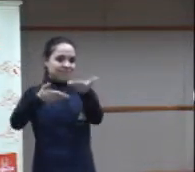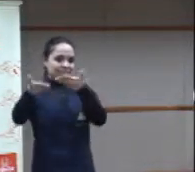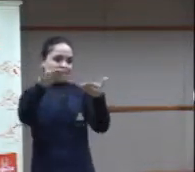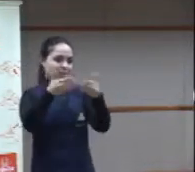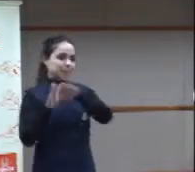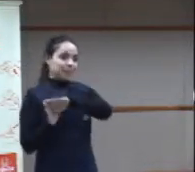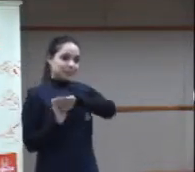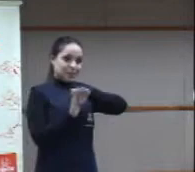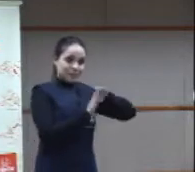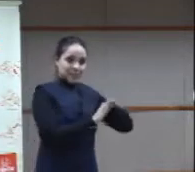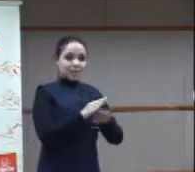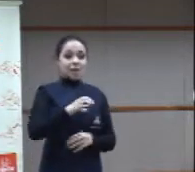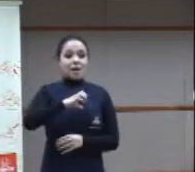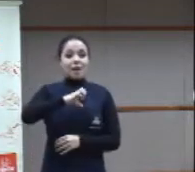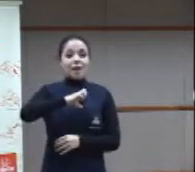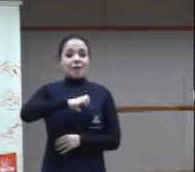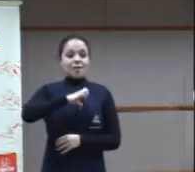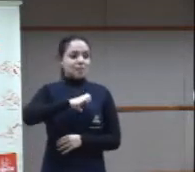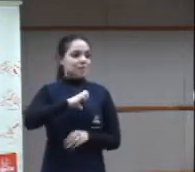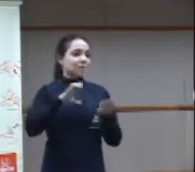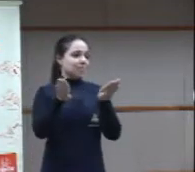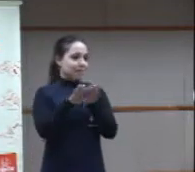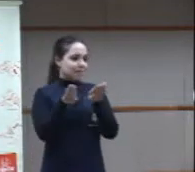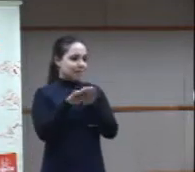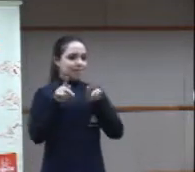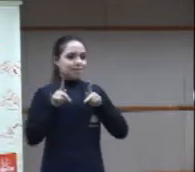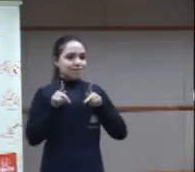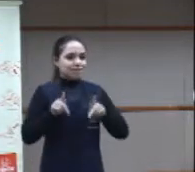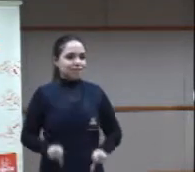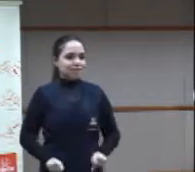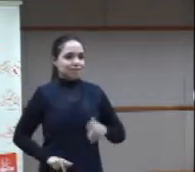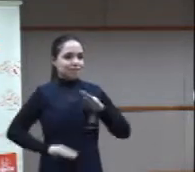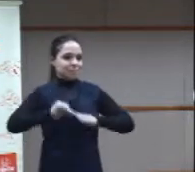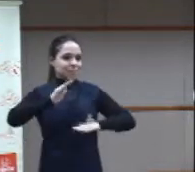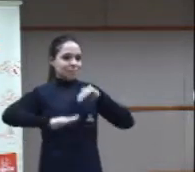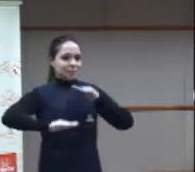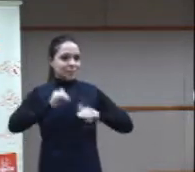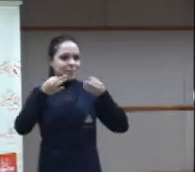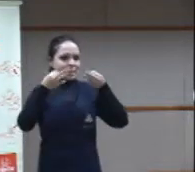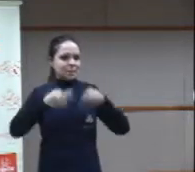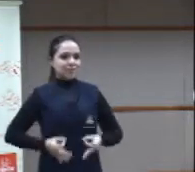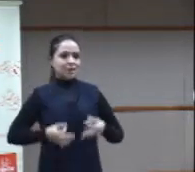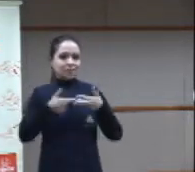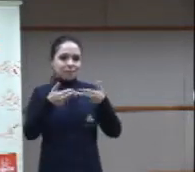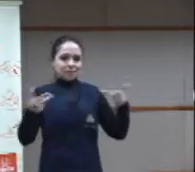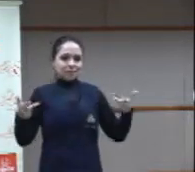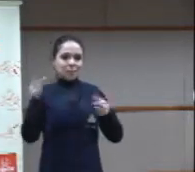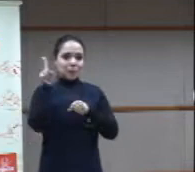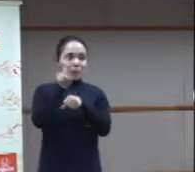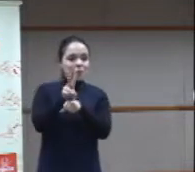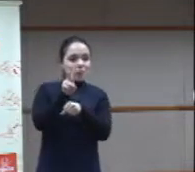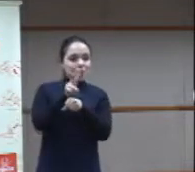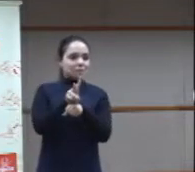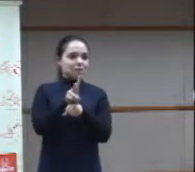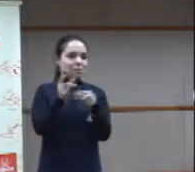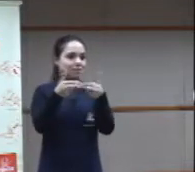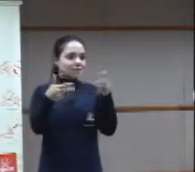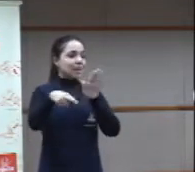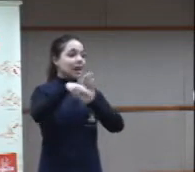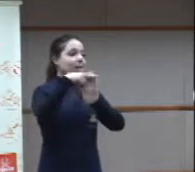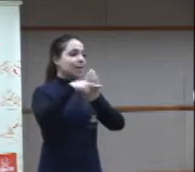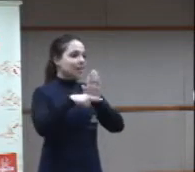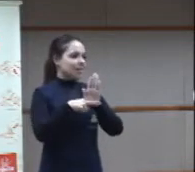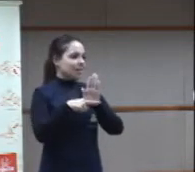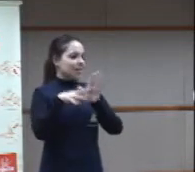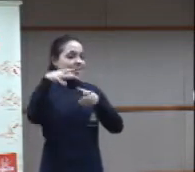que cuidar muito com isto e temos que determinar alguns comportamentos, alguns procedimentos padrão dentro